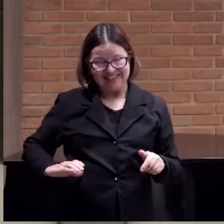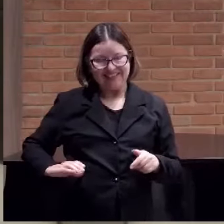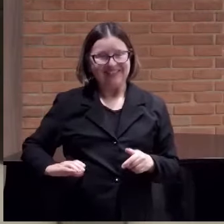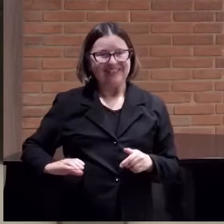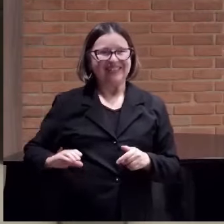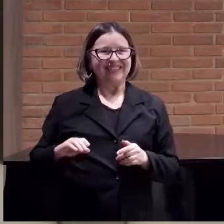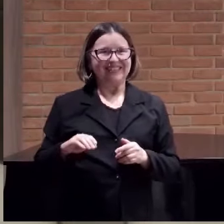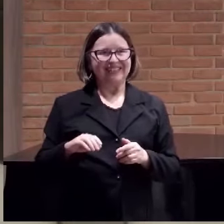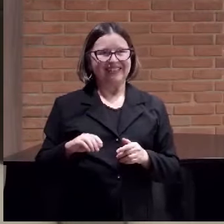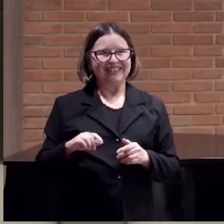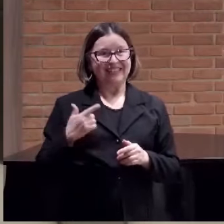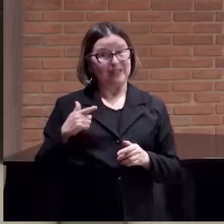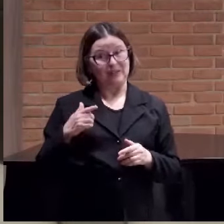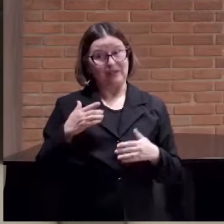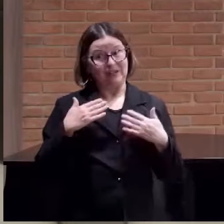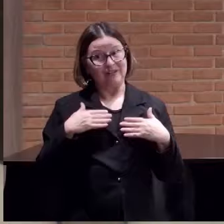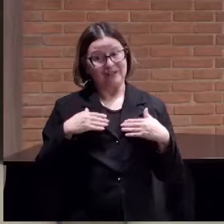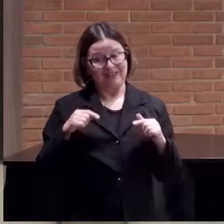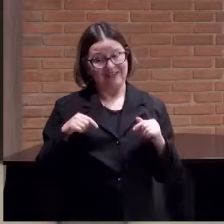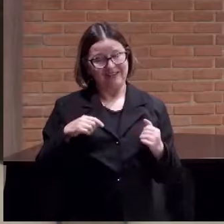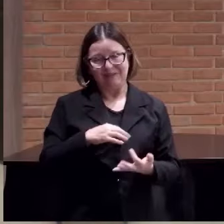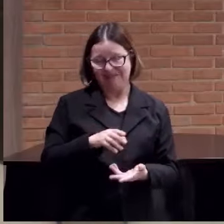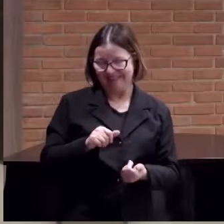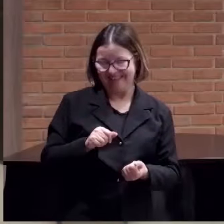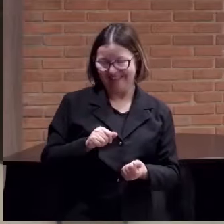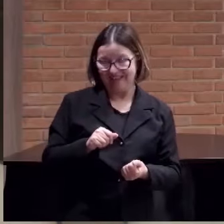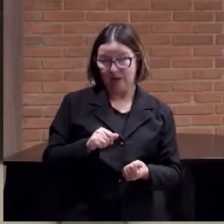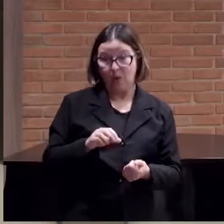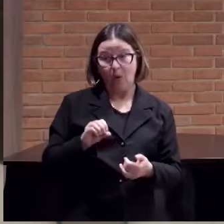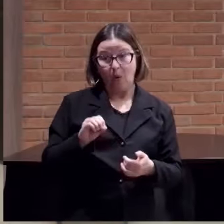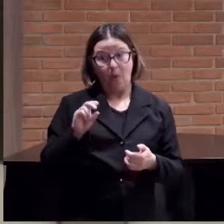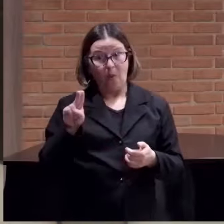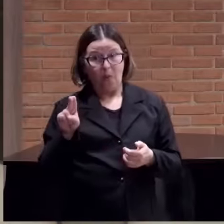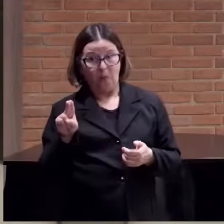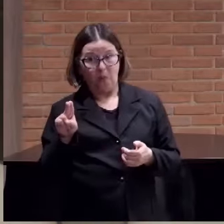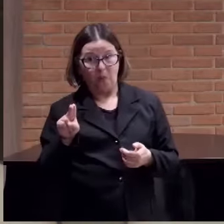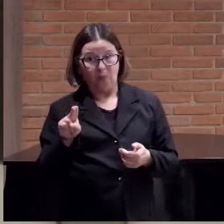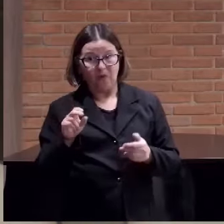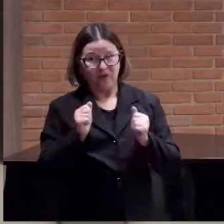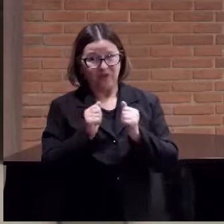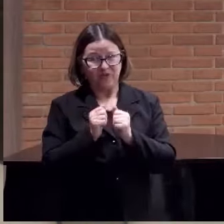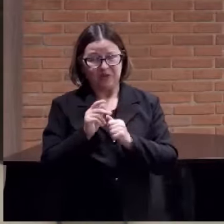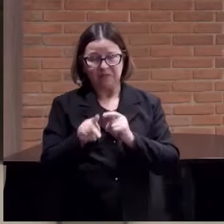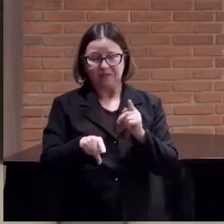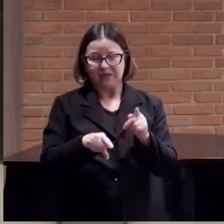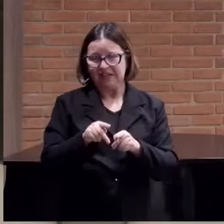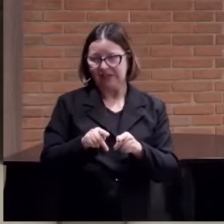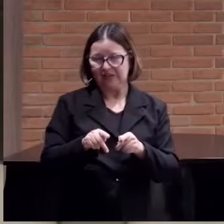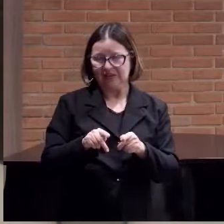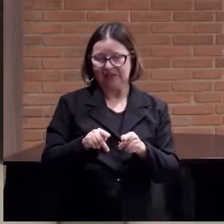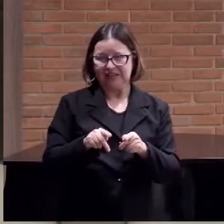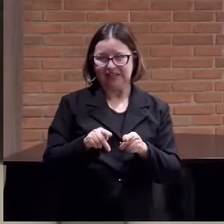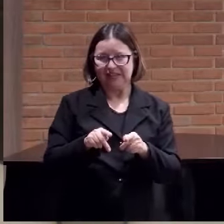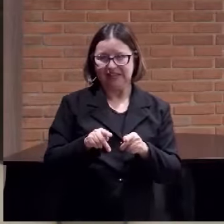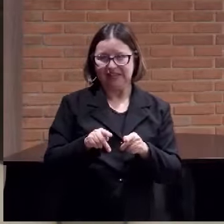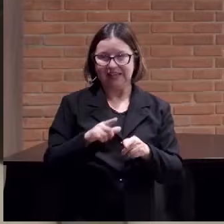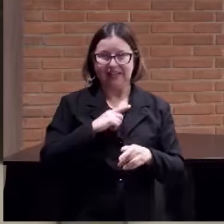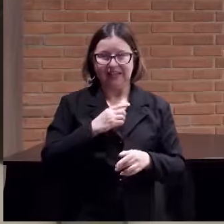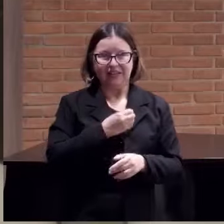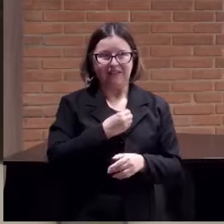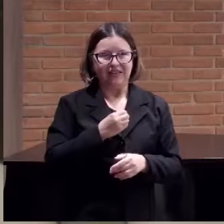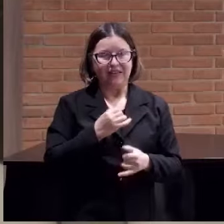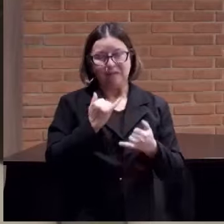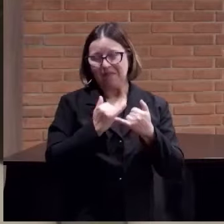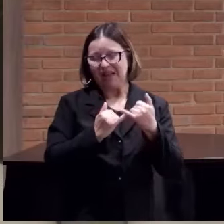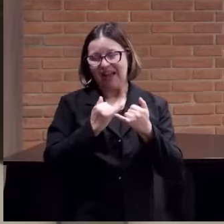muito descanso neste mundo? Ou com aqueles que vão viver uma vida aparentemente de vitória, mas vão